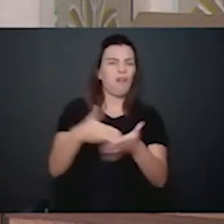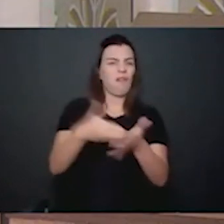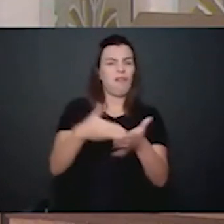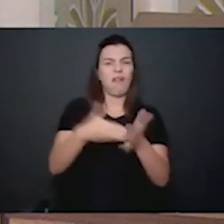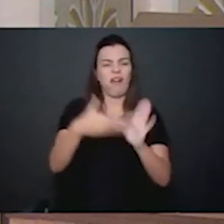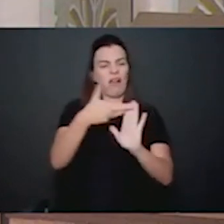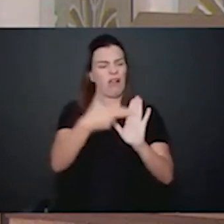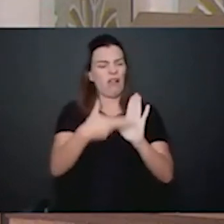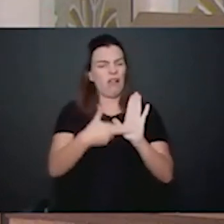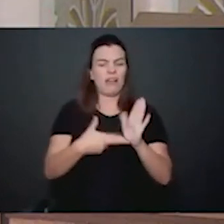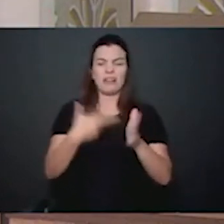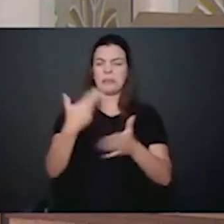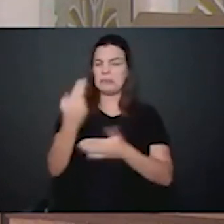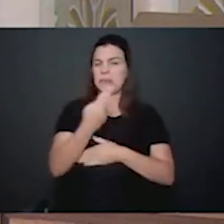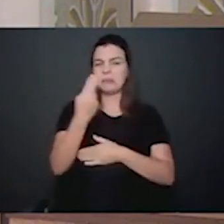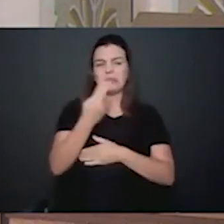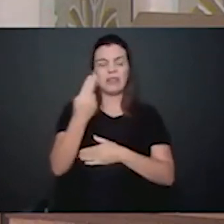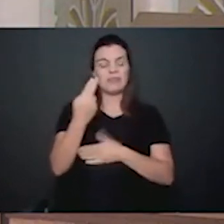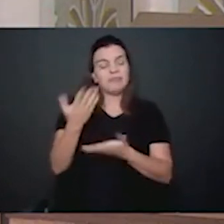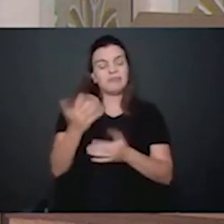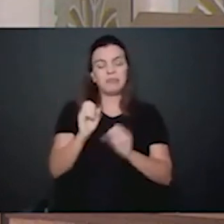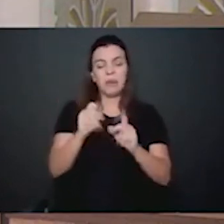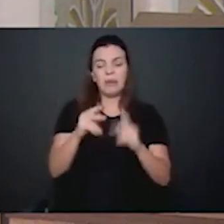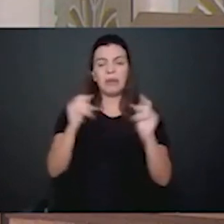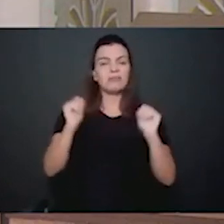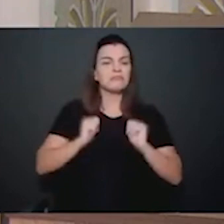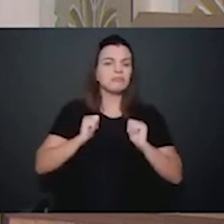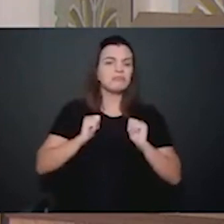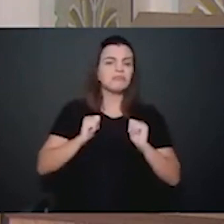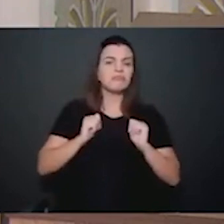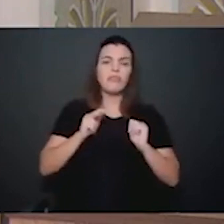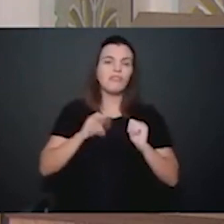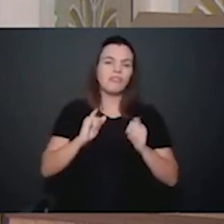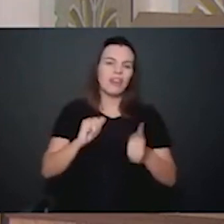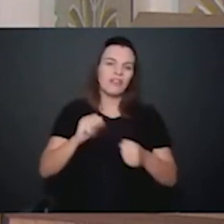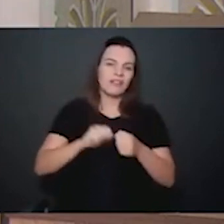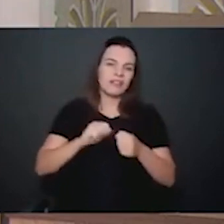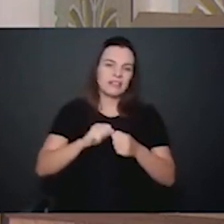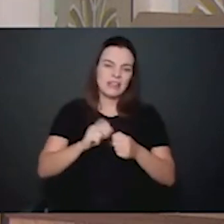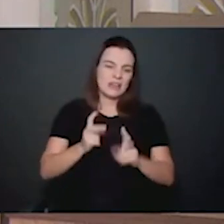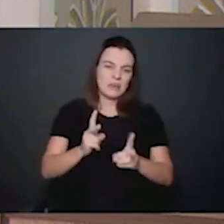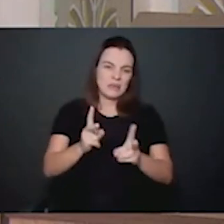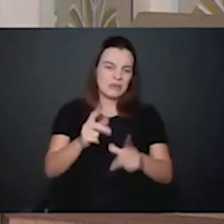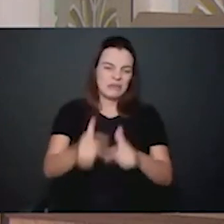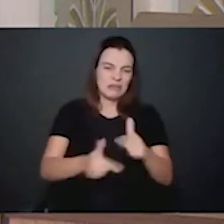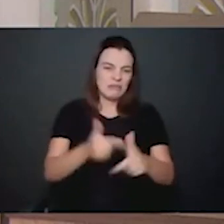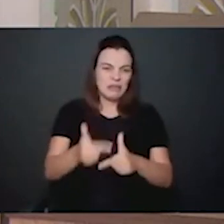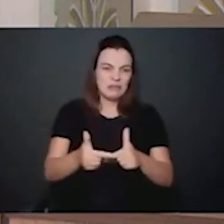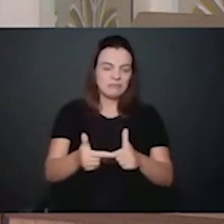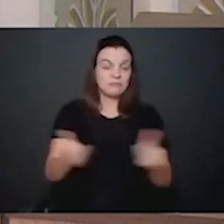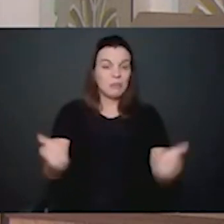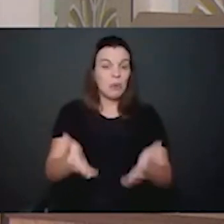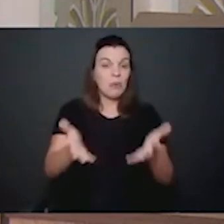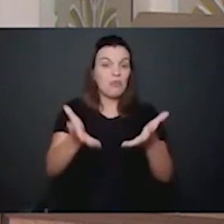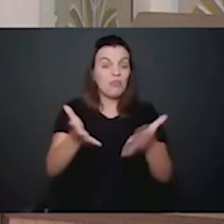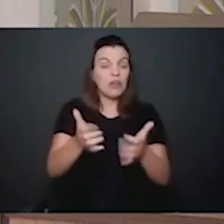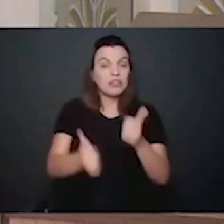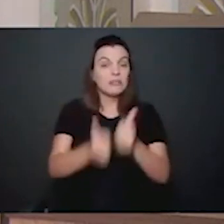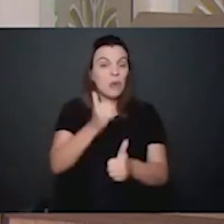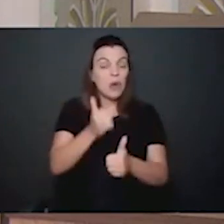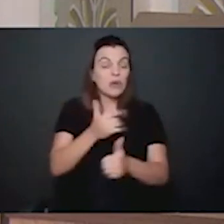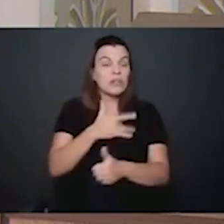empresas não vão conseguir realizar o seu trabalho elas vão acabar gente que além de promover esportes saúde obviamente são empresários